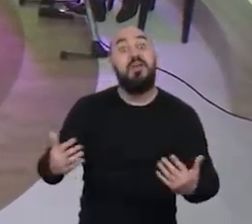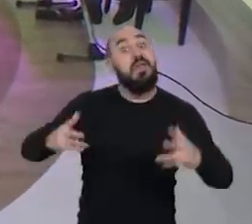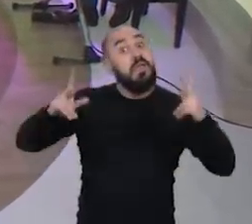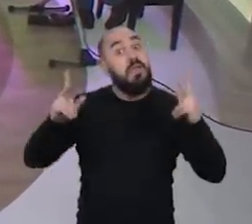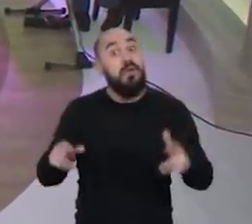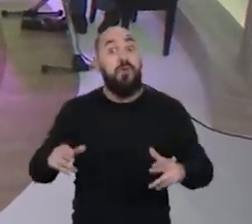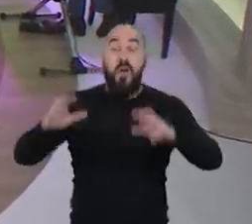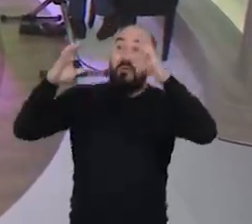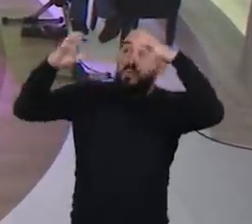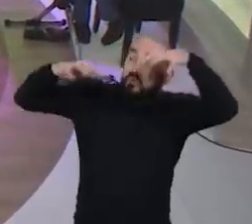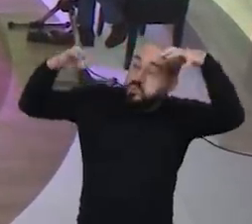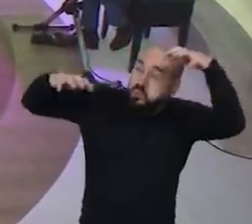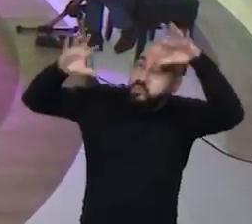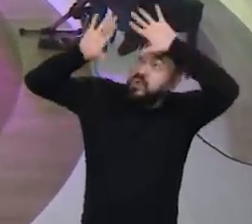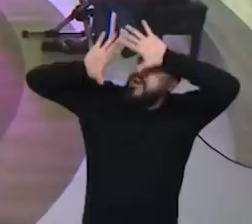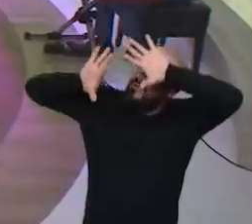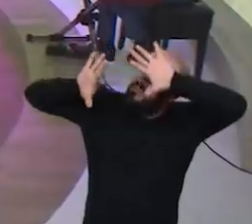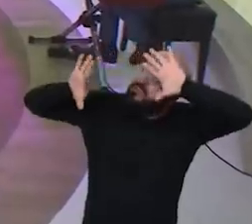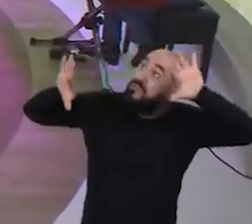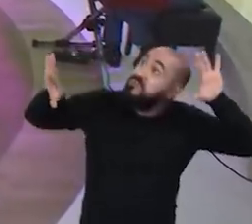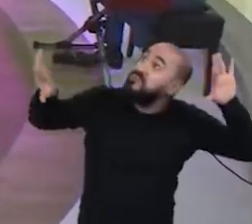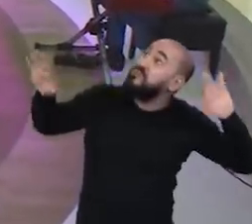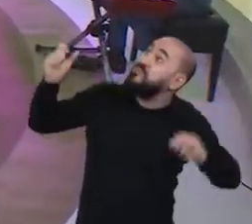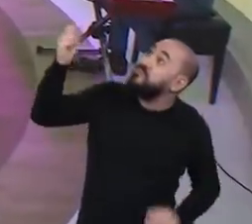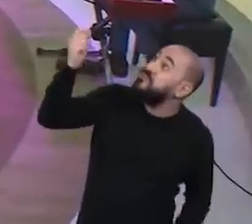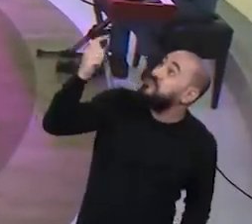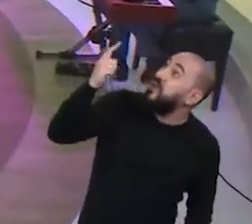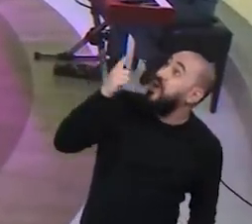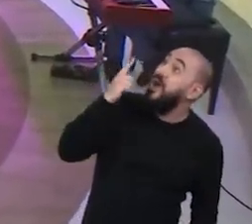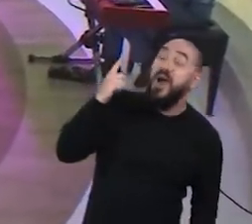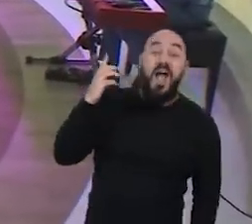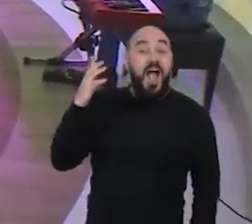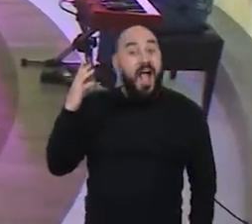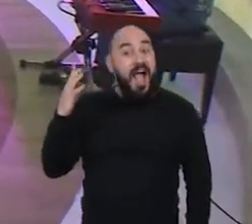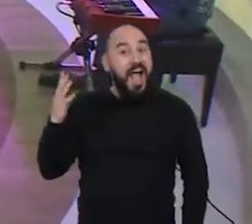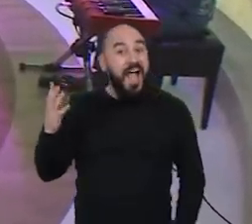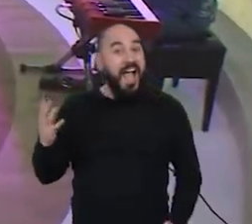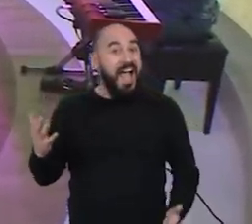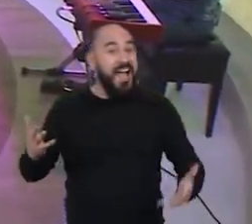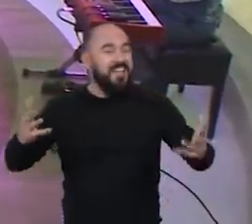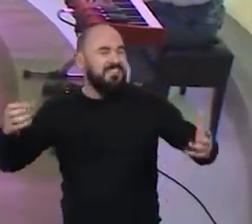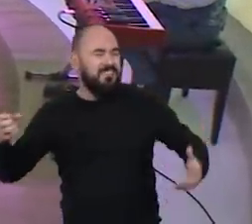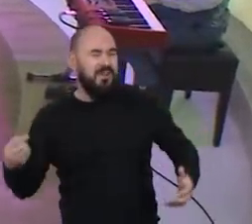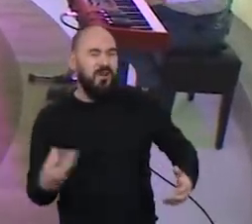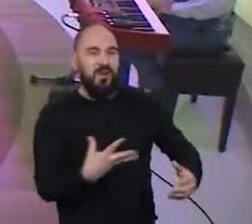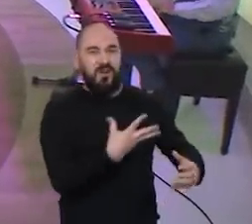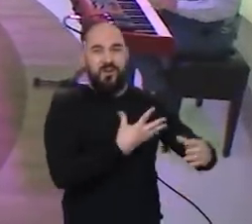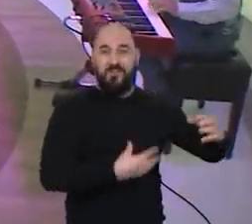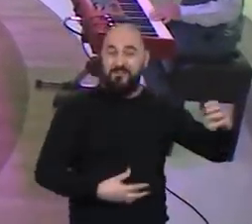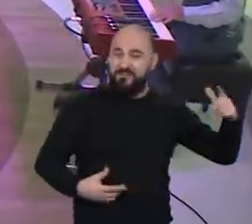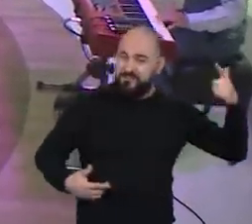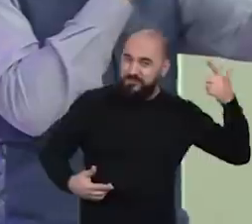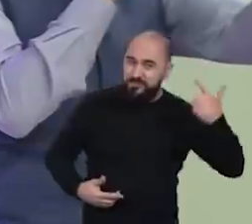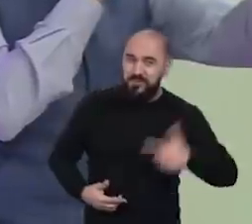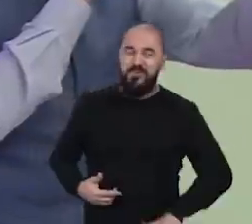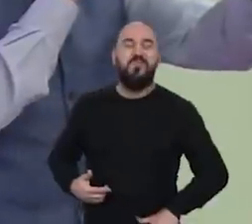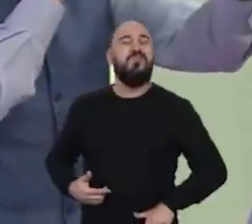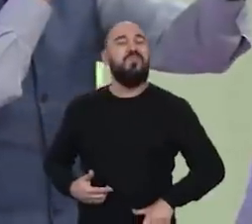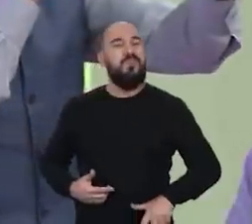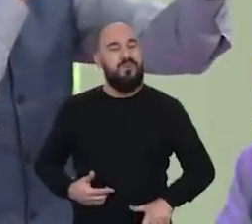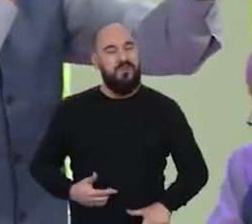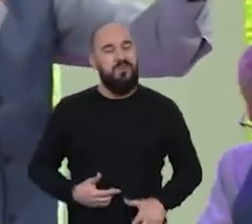a tormenta. Deus faz tudo novo, de novo, pra você.